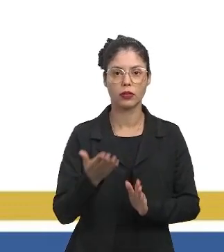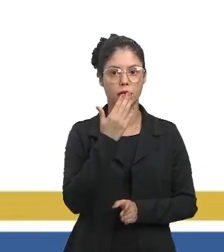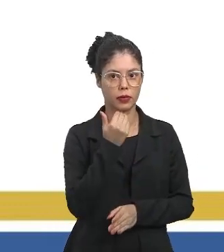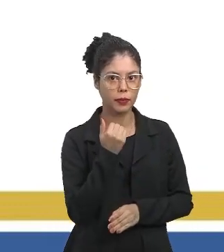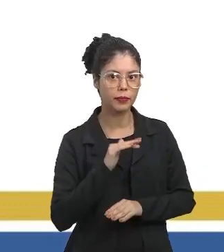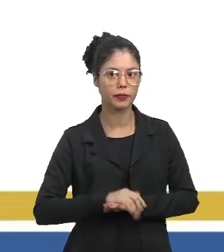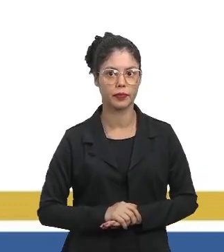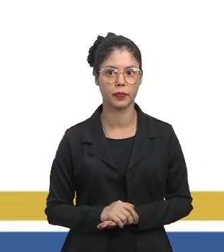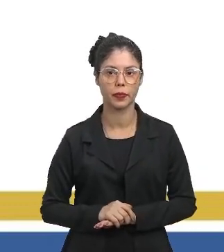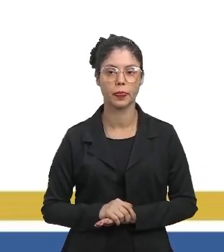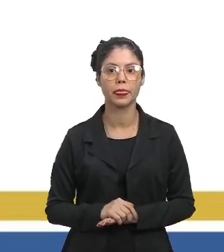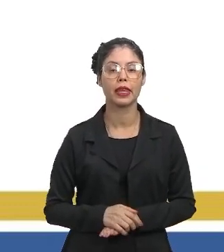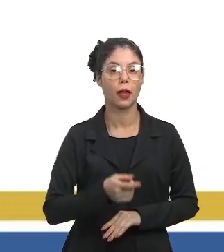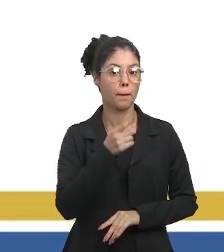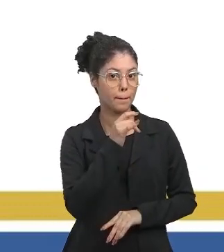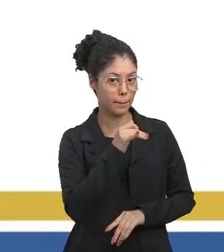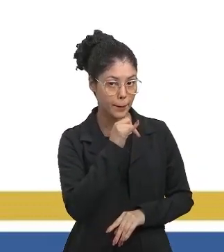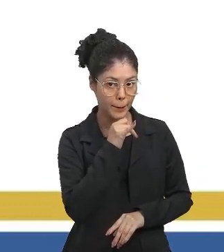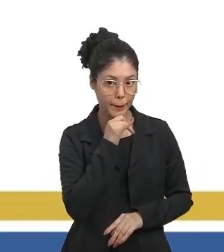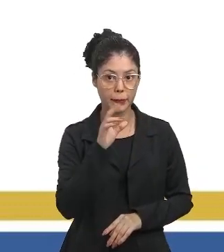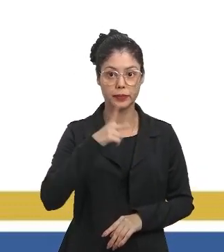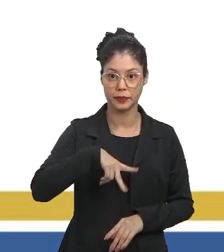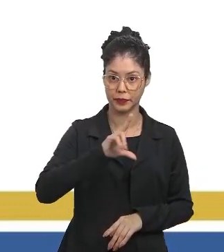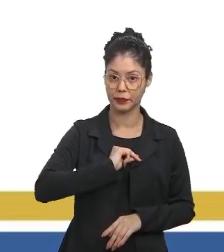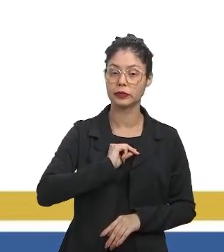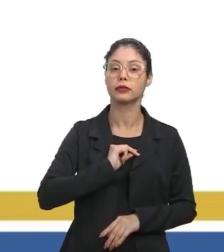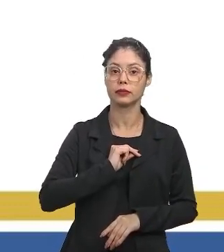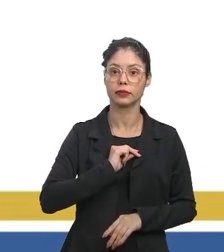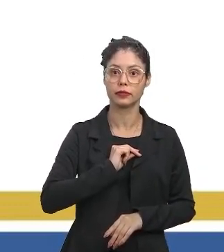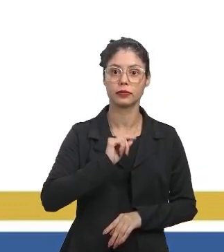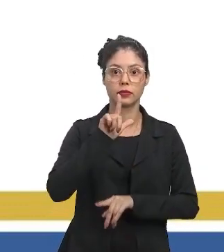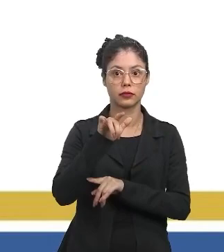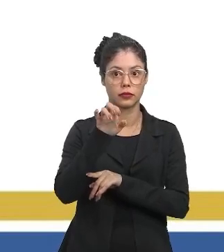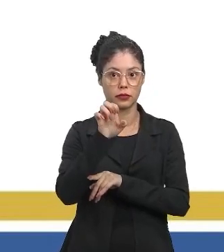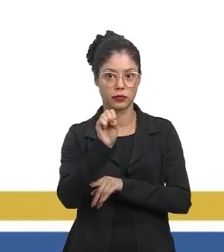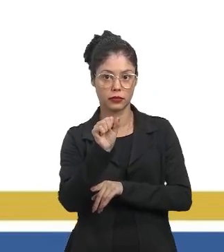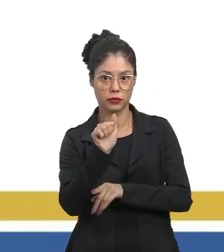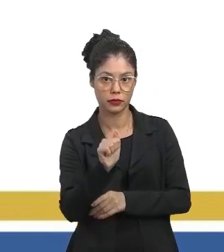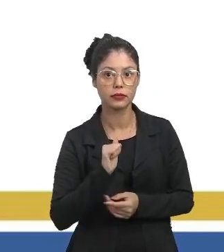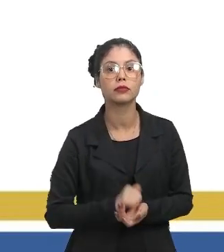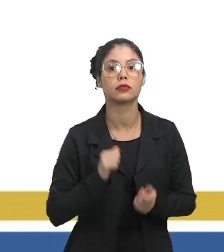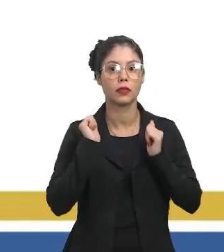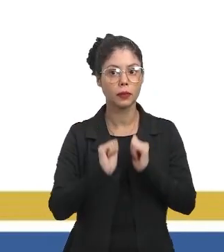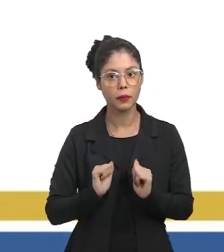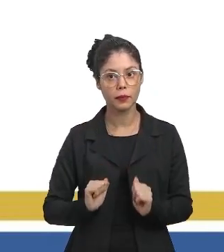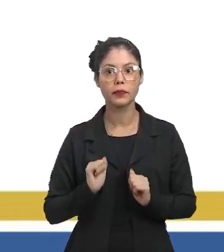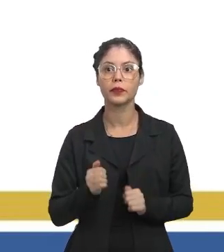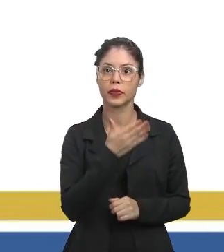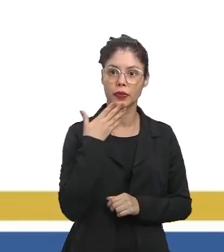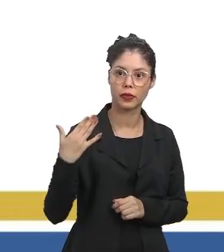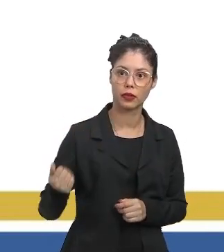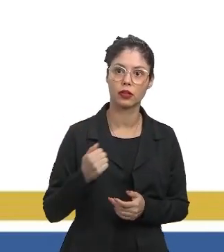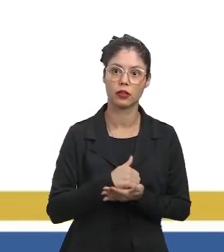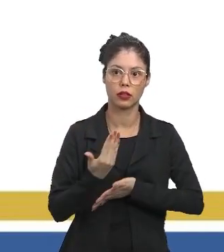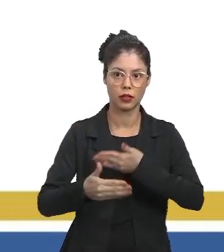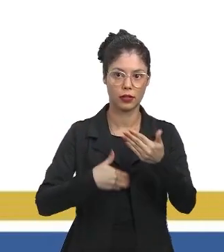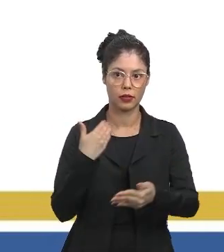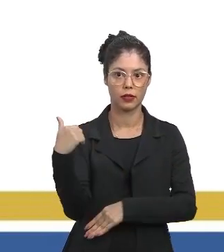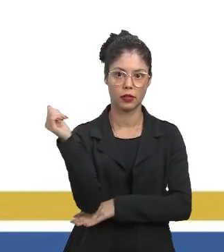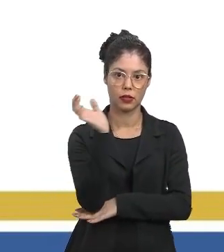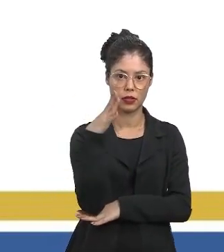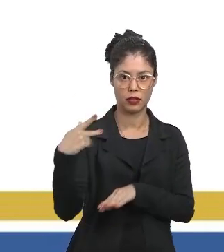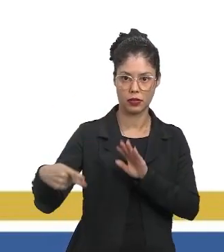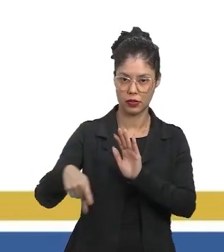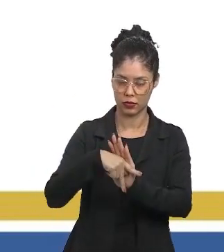alimento. Investigadores portugueses descobriram que essas lesmas do mar podem ser mais eficientes nesse processo do que